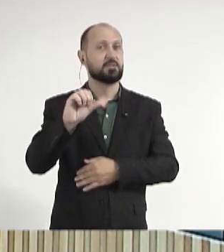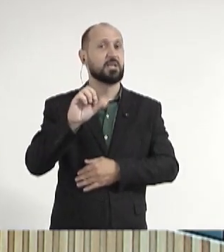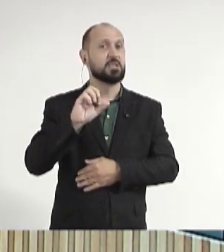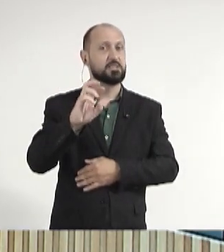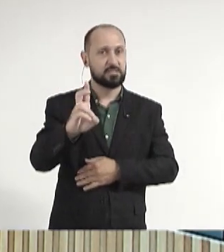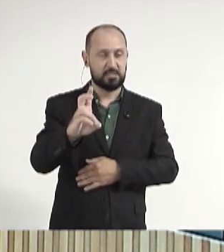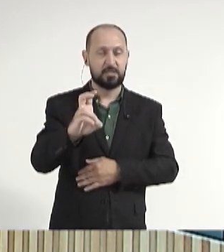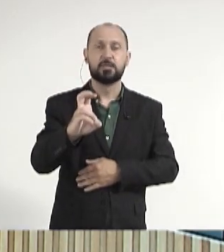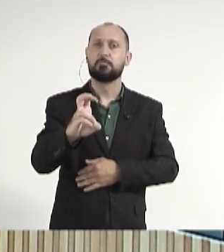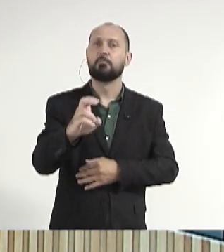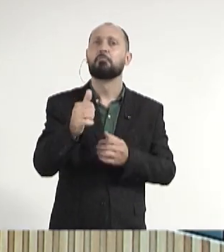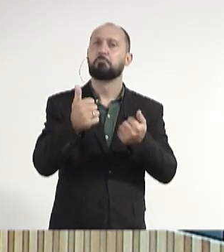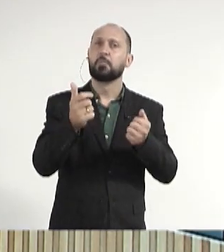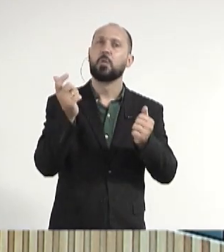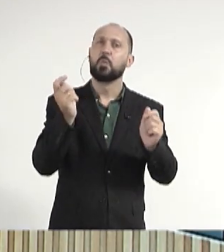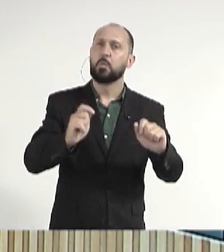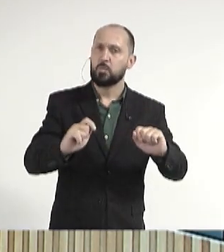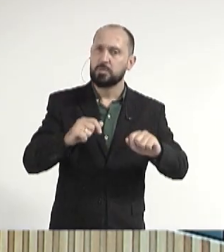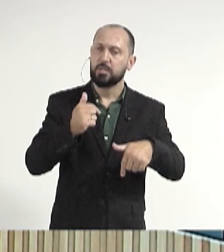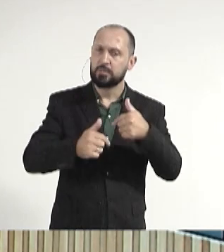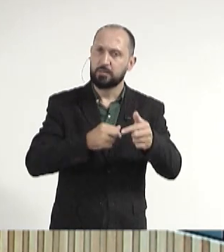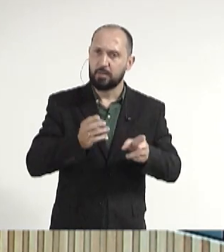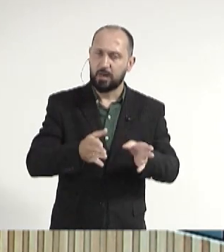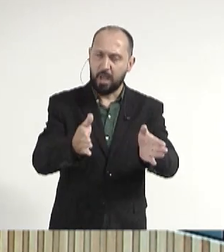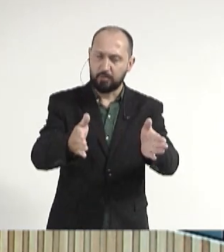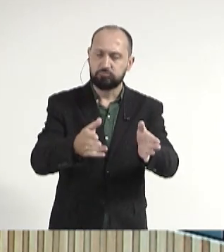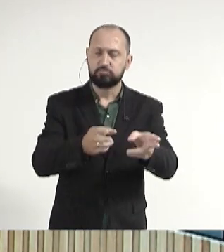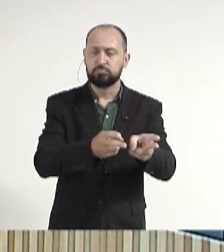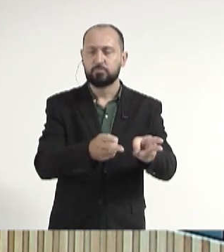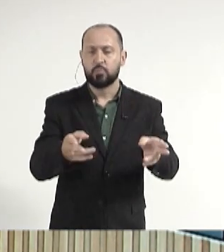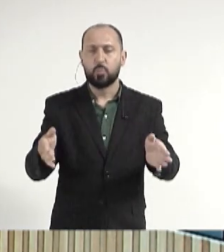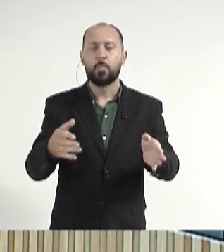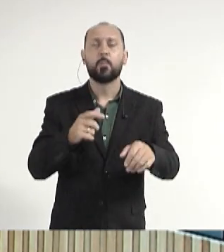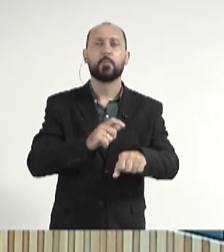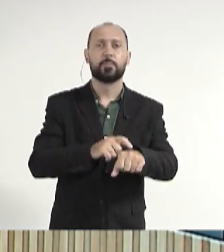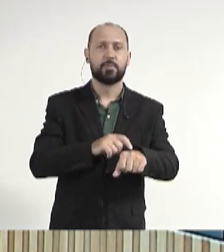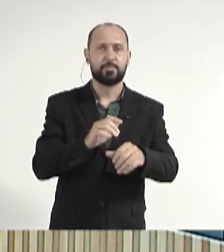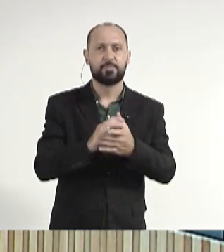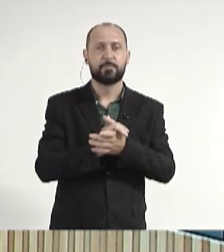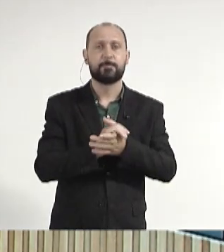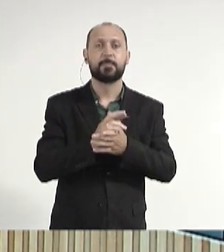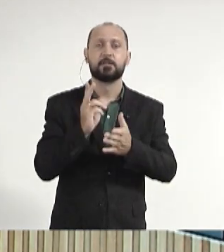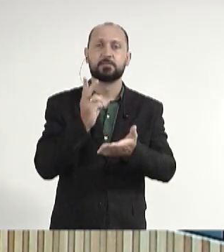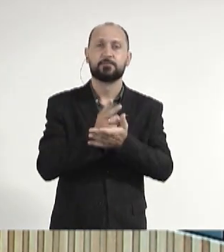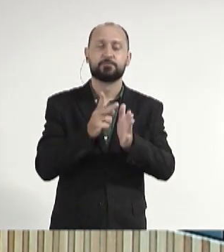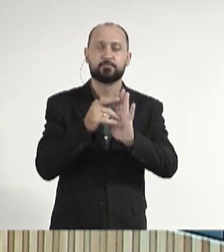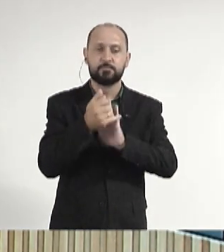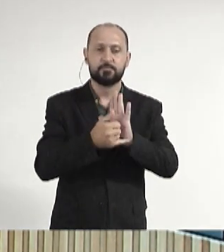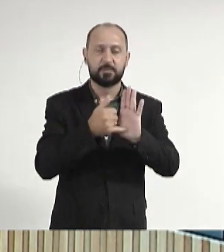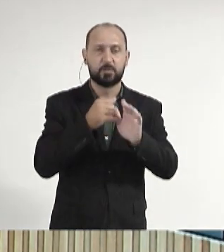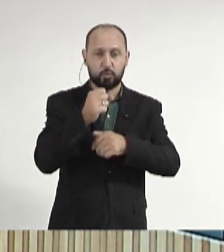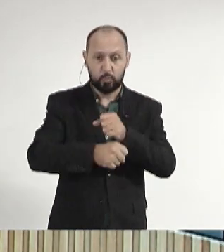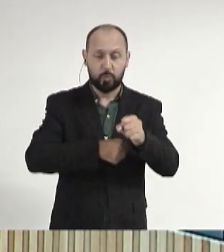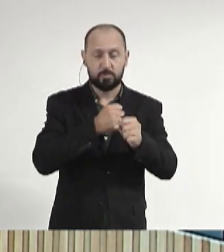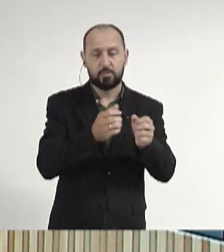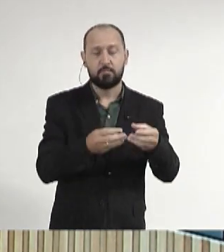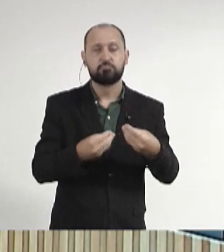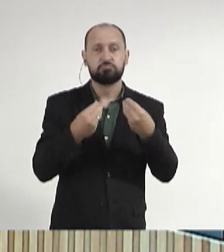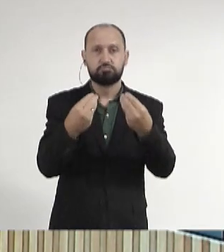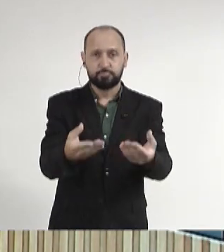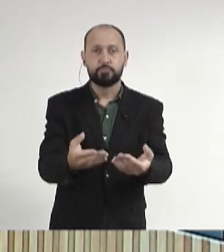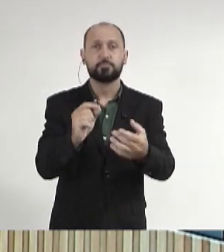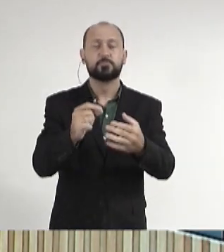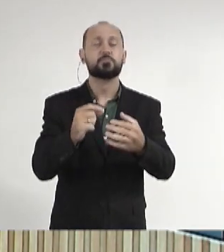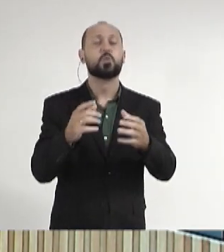10.695 é adequado para as ações da Polícia Militar no momento. O governo, todo ano, ele encaminha esse projeto para a Assembleia Legislativa